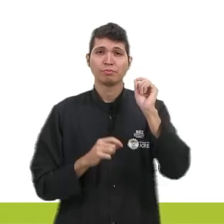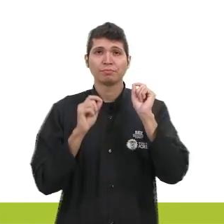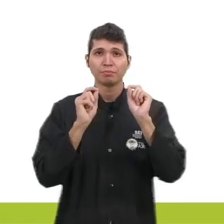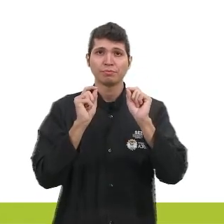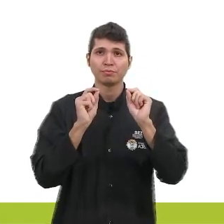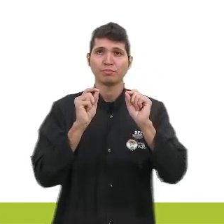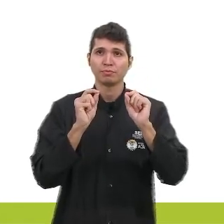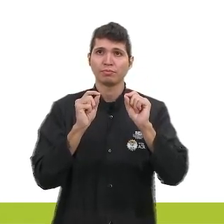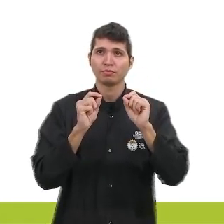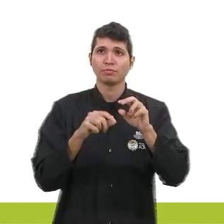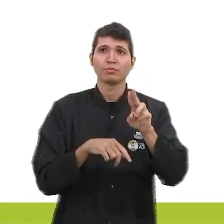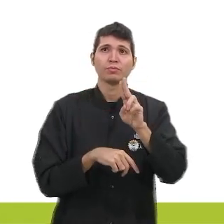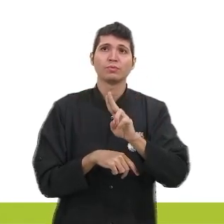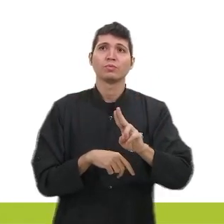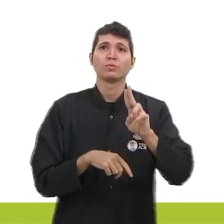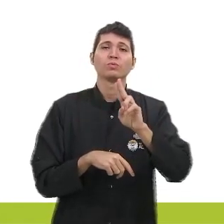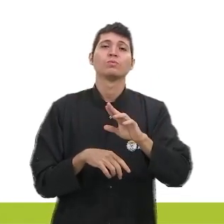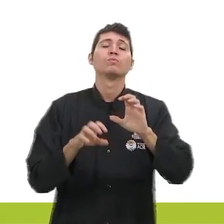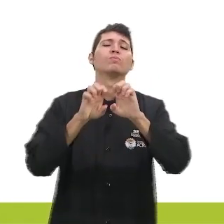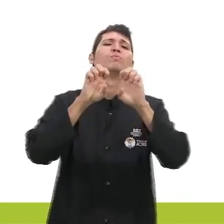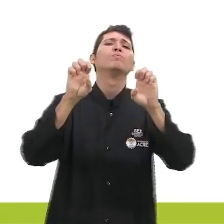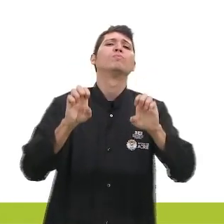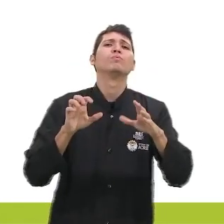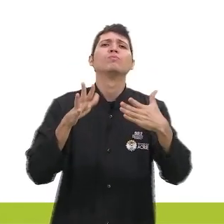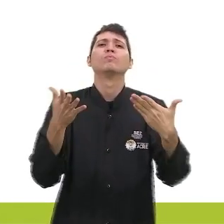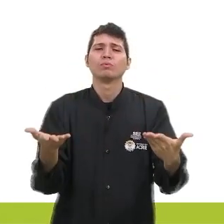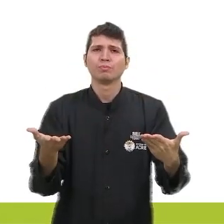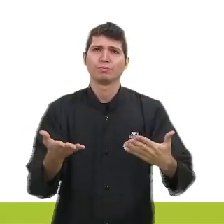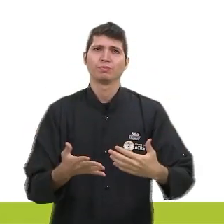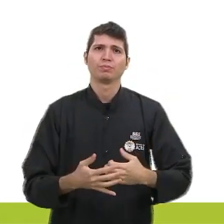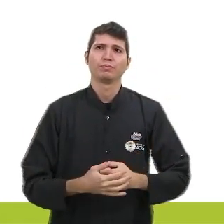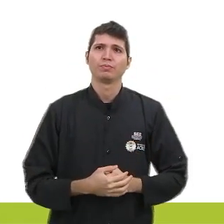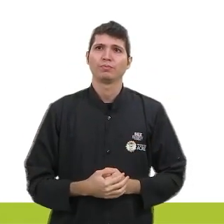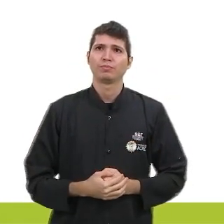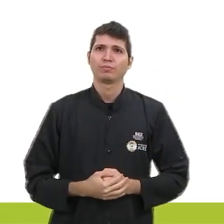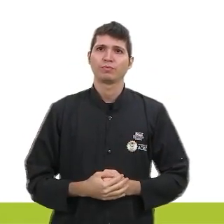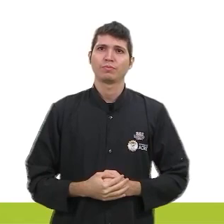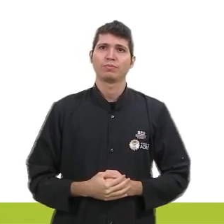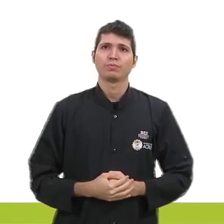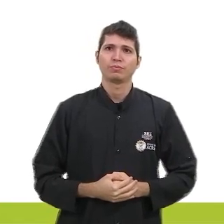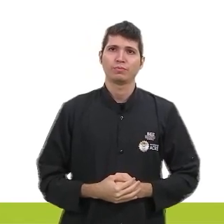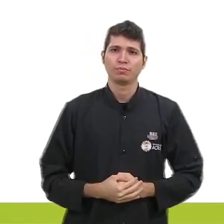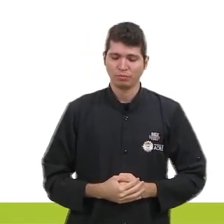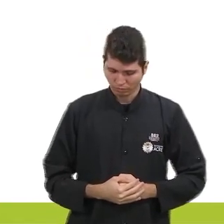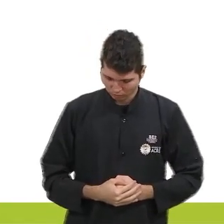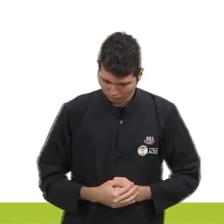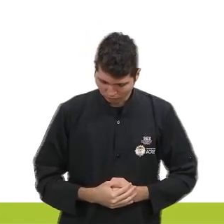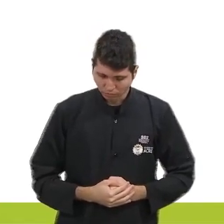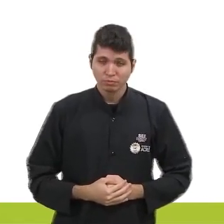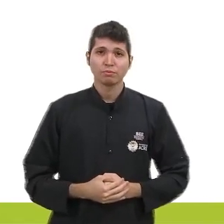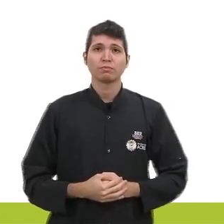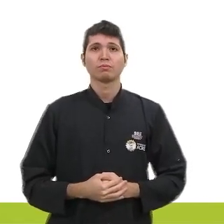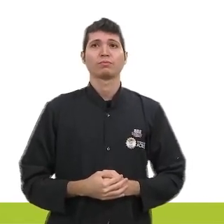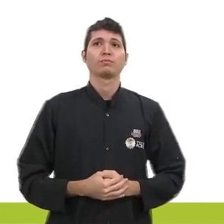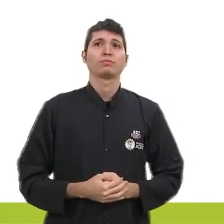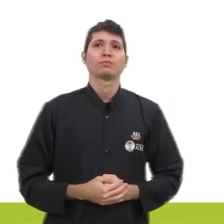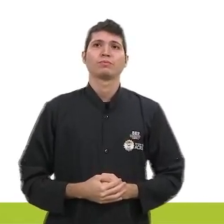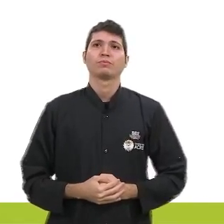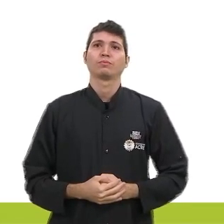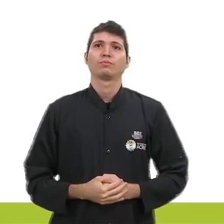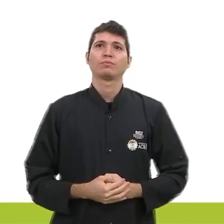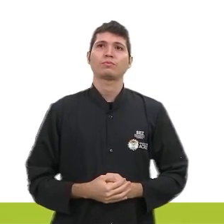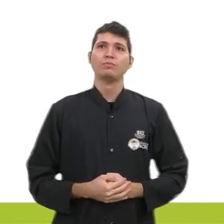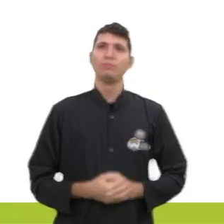para a minha equação... Professor, qual é a equação? A equação é aquela lá, ó, isso aqui, ó. Deixa eu voltar um pouquinho para você ver ela. Vamos dar uma olhadinha nessa equaçãozinha